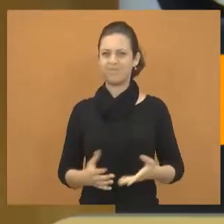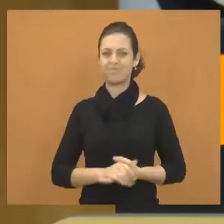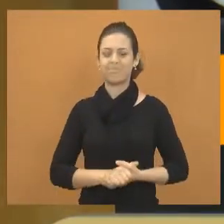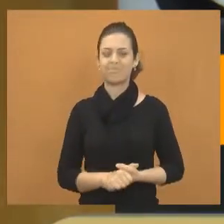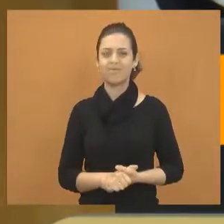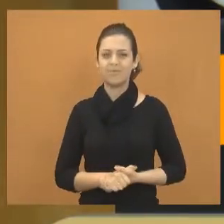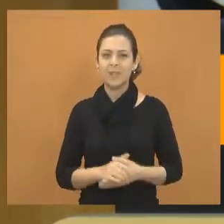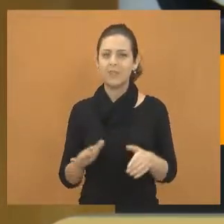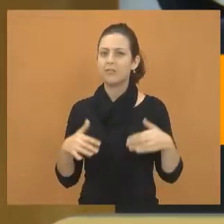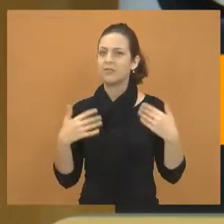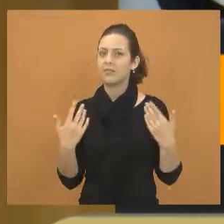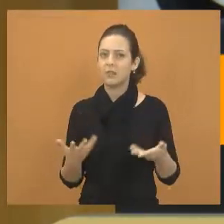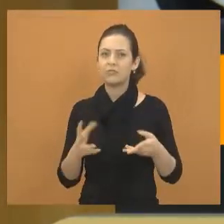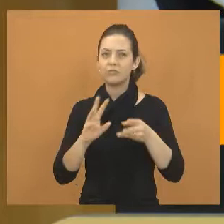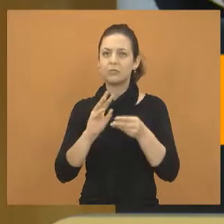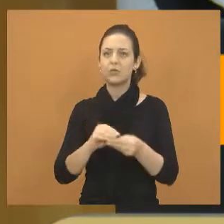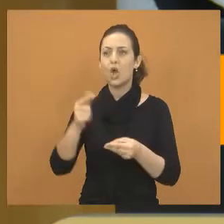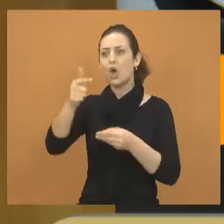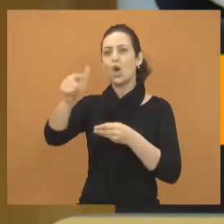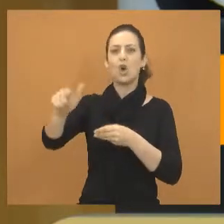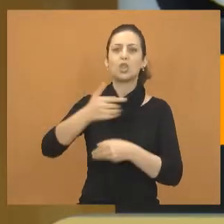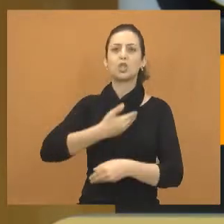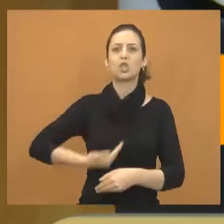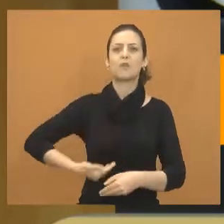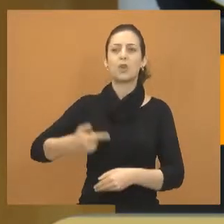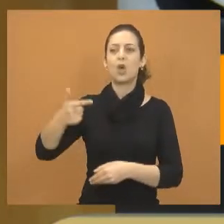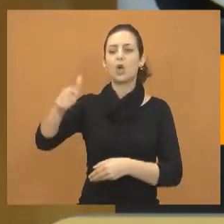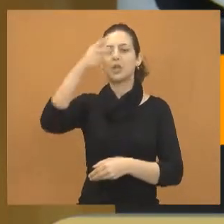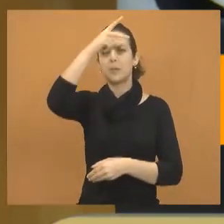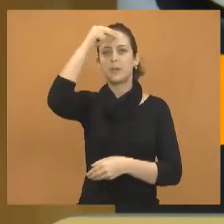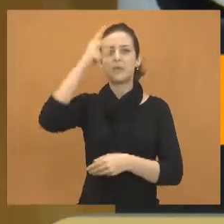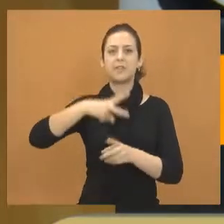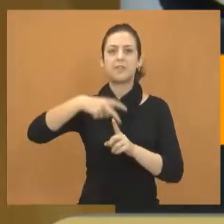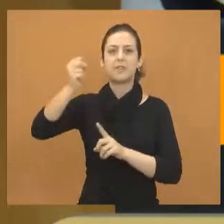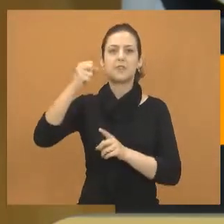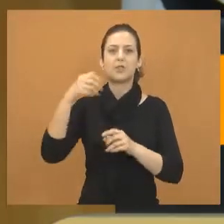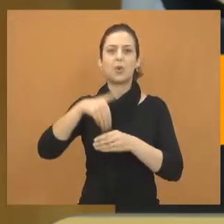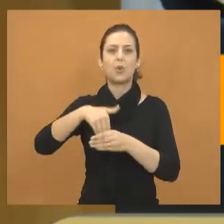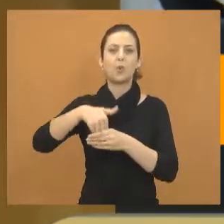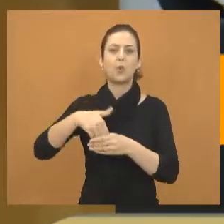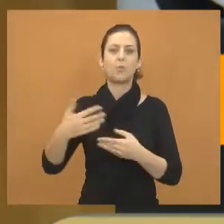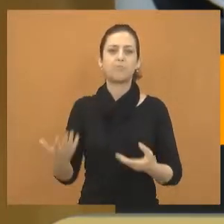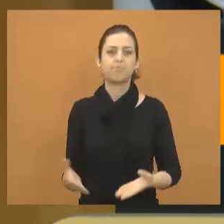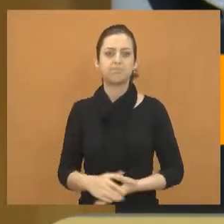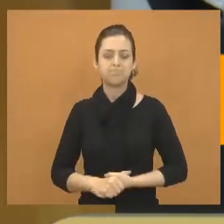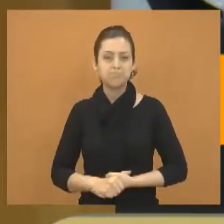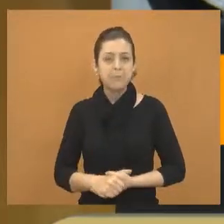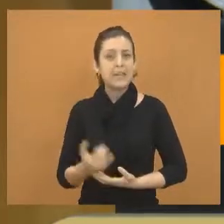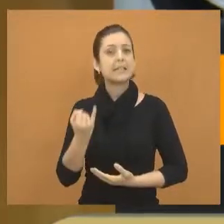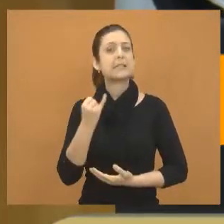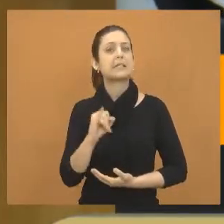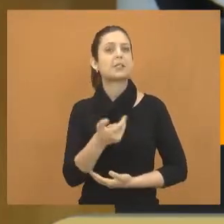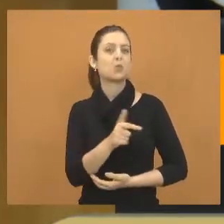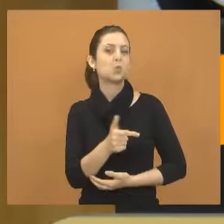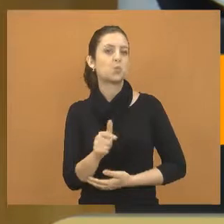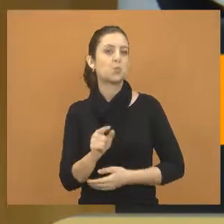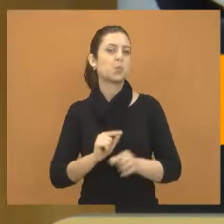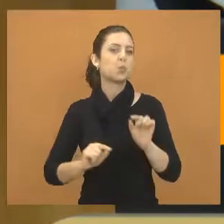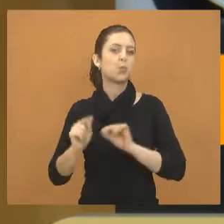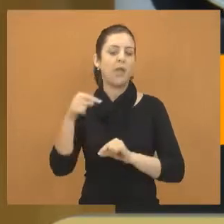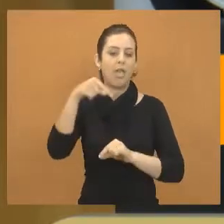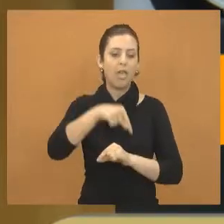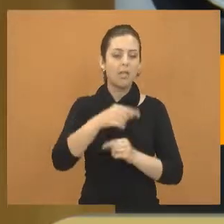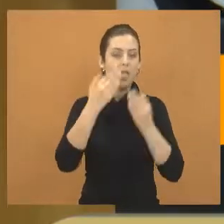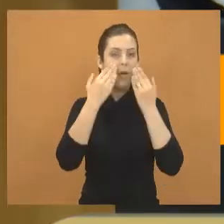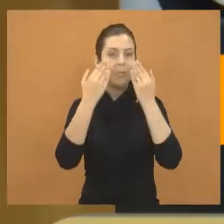seja, vai ficar para o próximo prefeito que vencer as eleições. Se não tem aqui